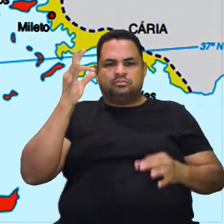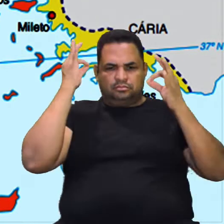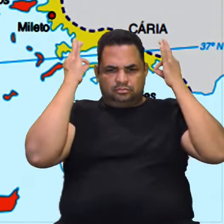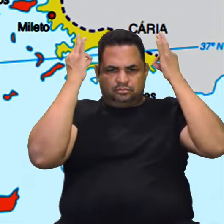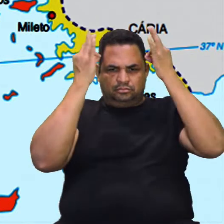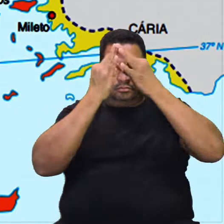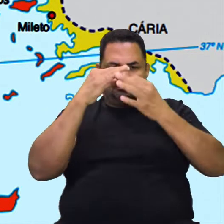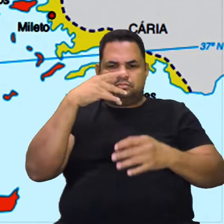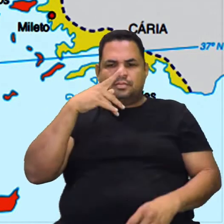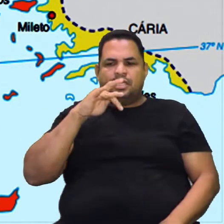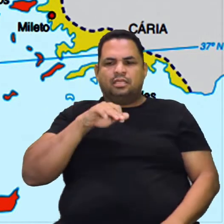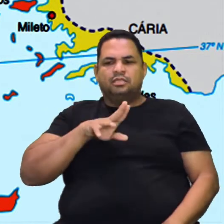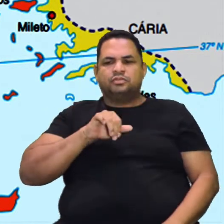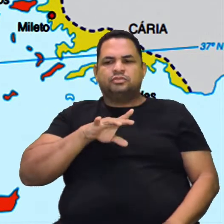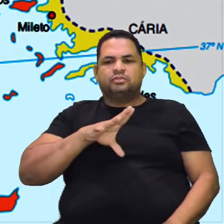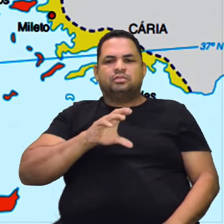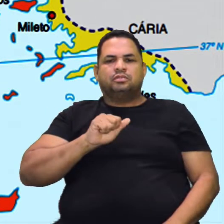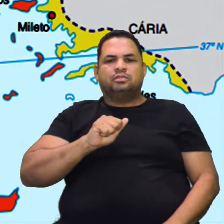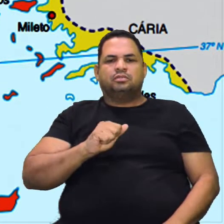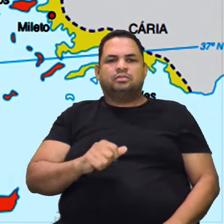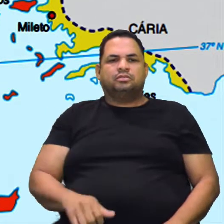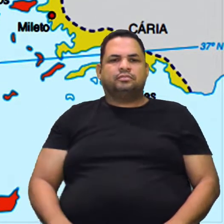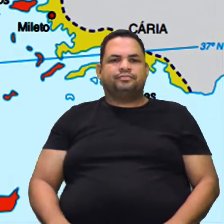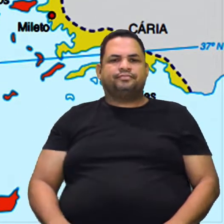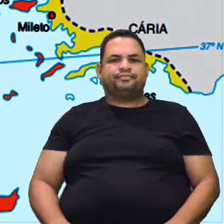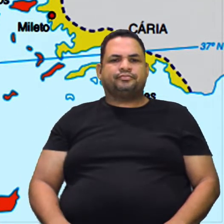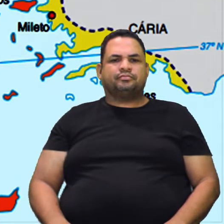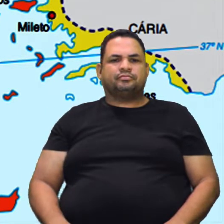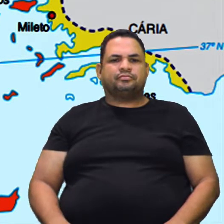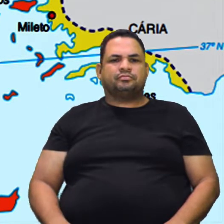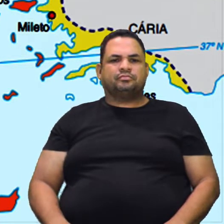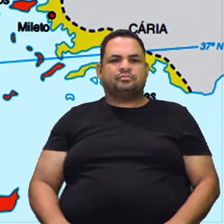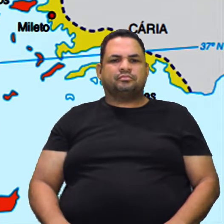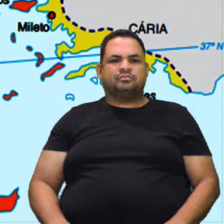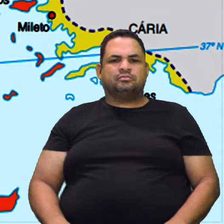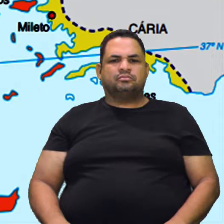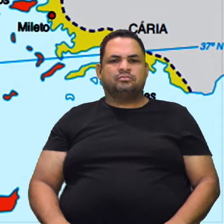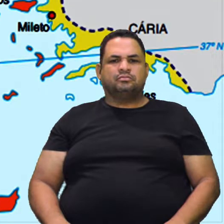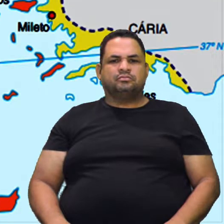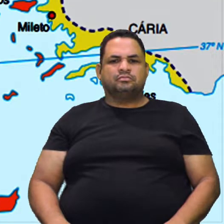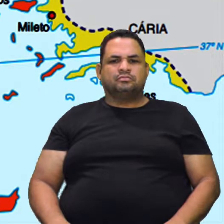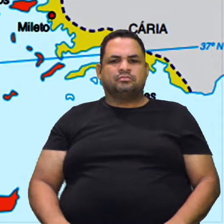peninsular, aqui é uma península, certo? Grécia peninsular.